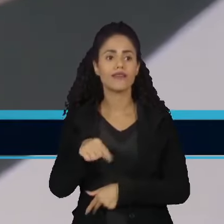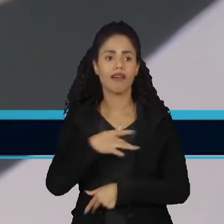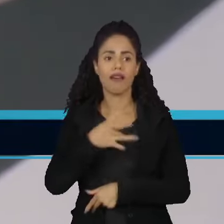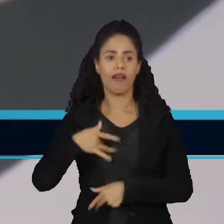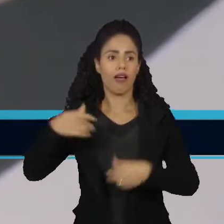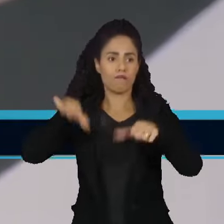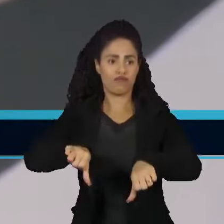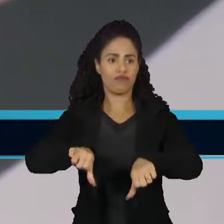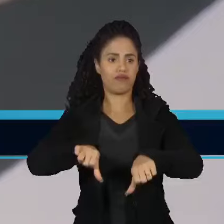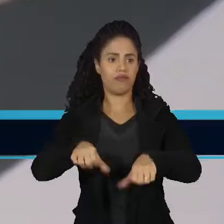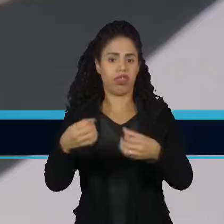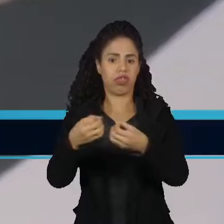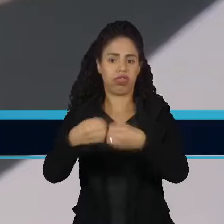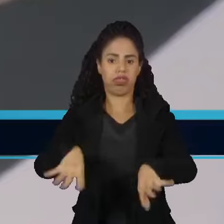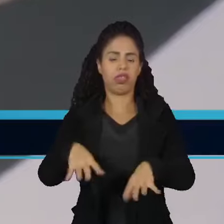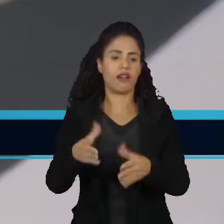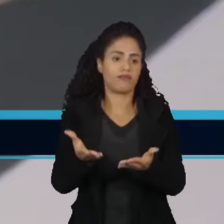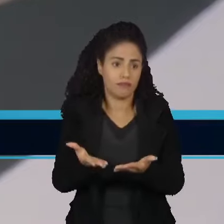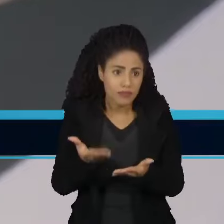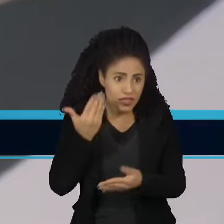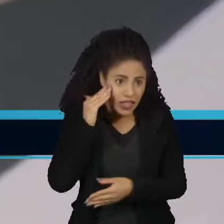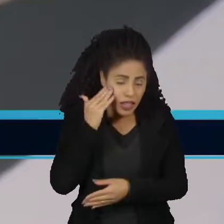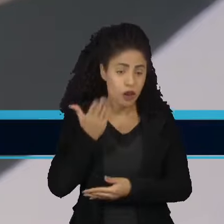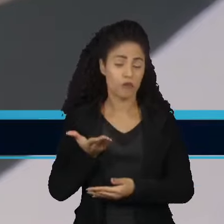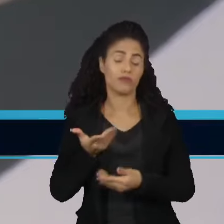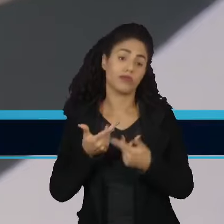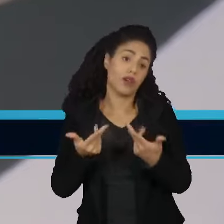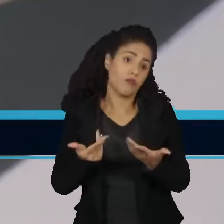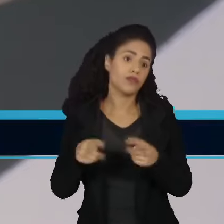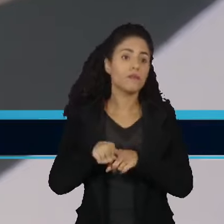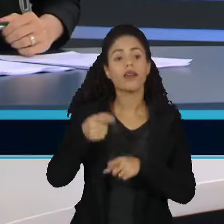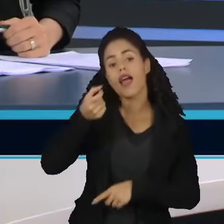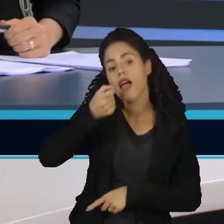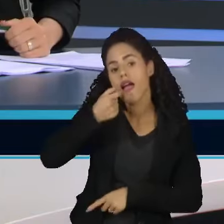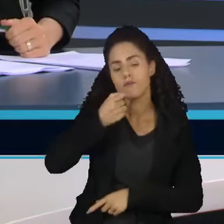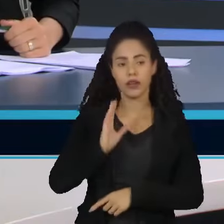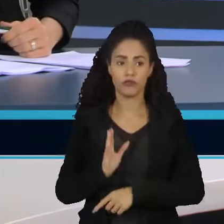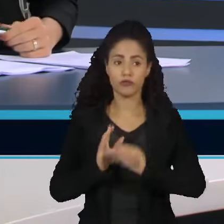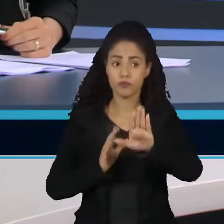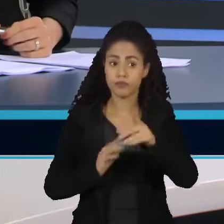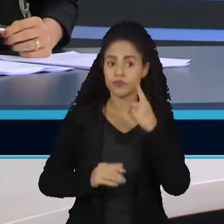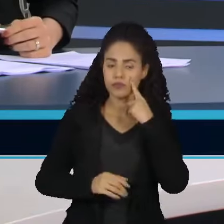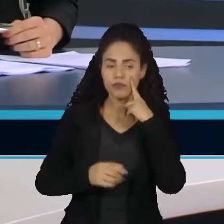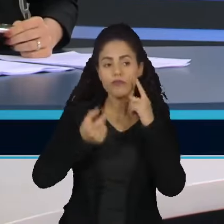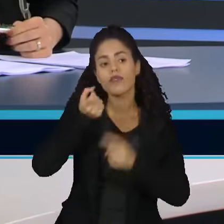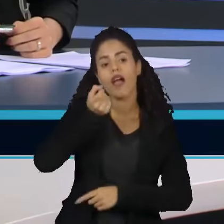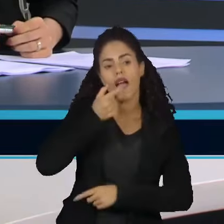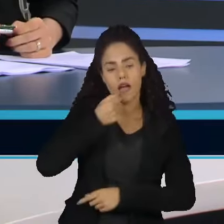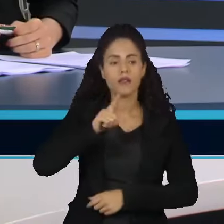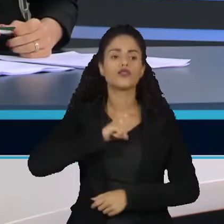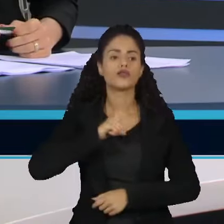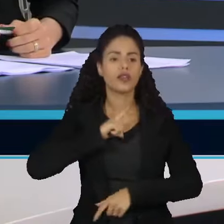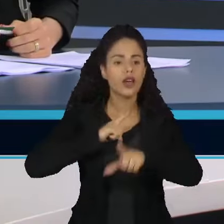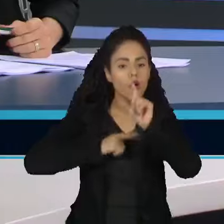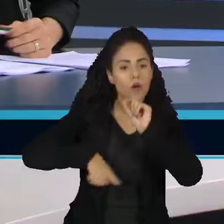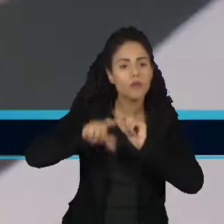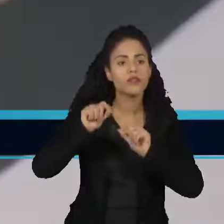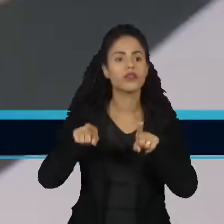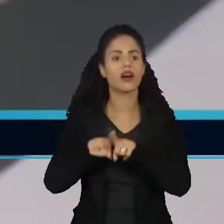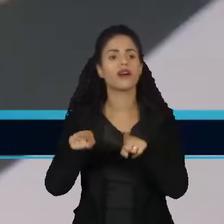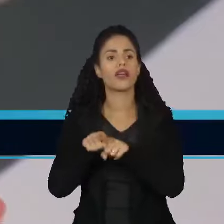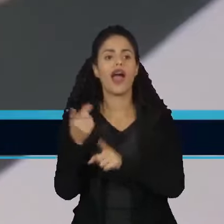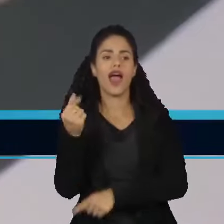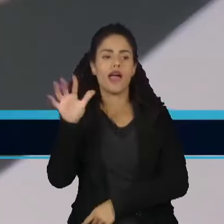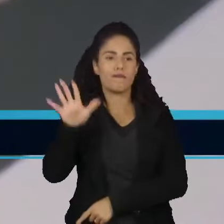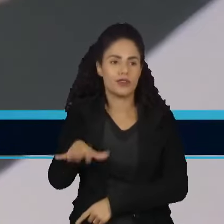a saúde direta e indiretamente, né? E os remédios, quer dizer, remédios ainda tem alternativa da farmácia